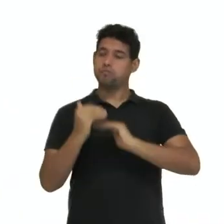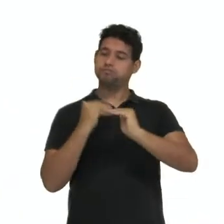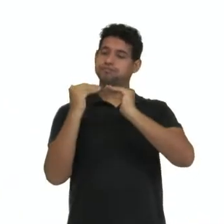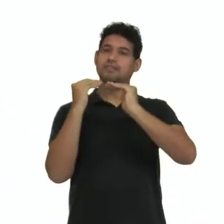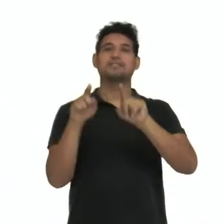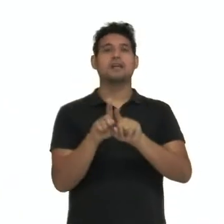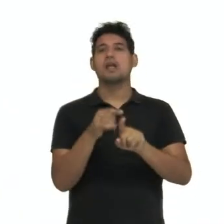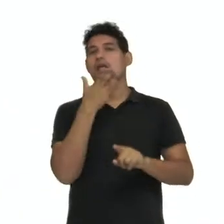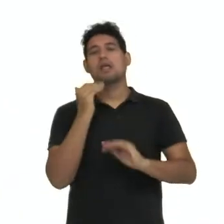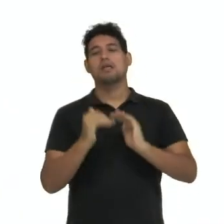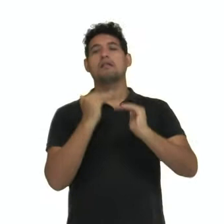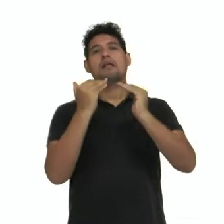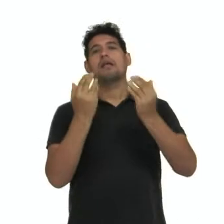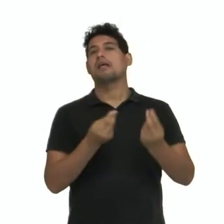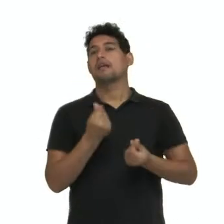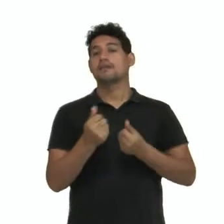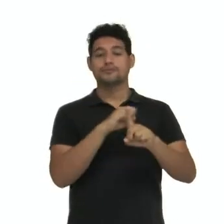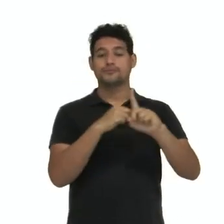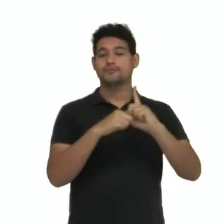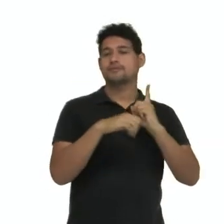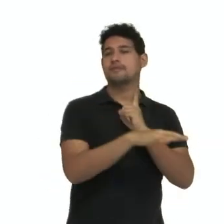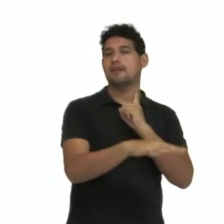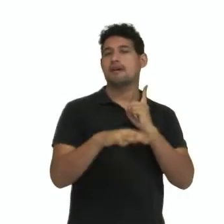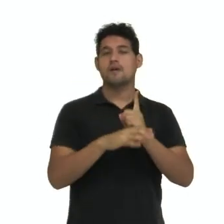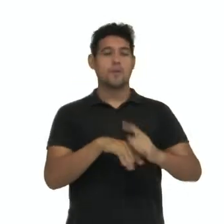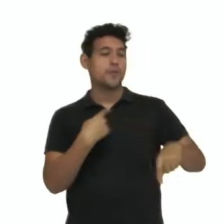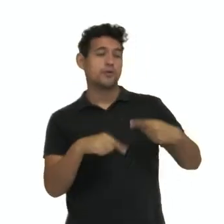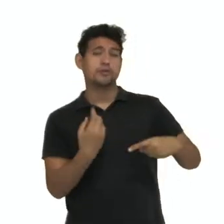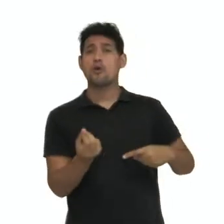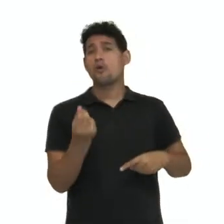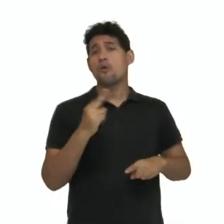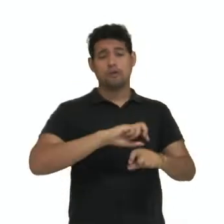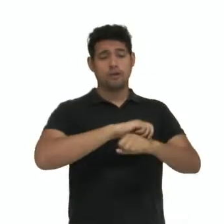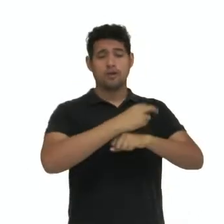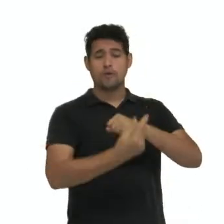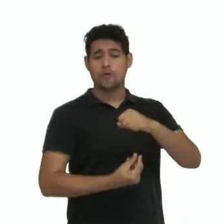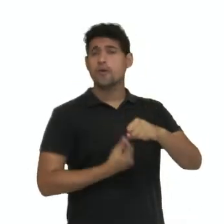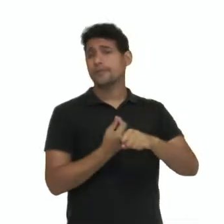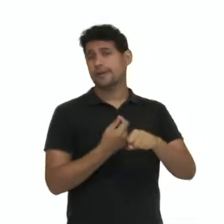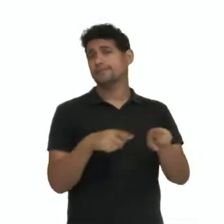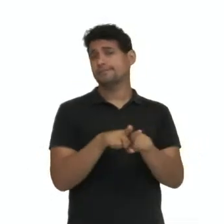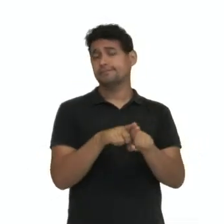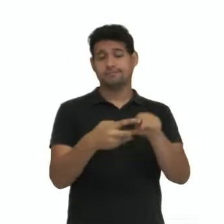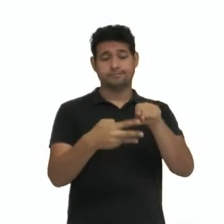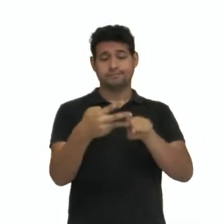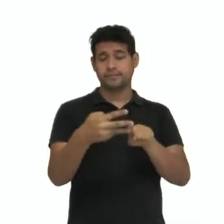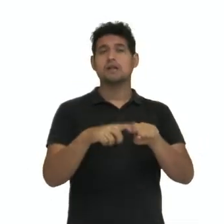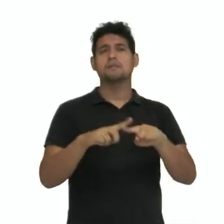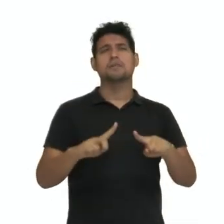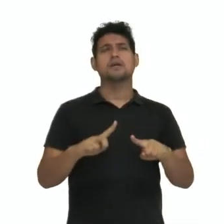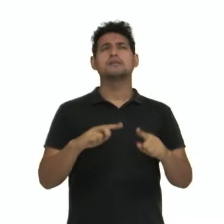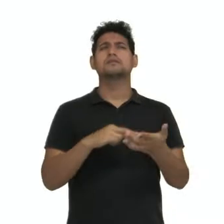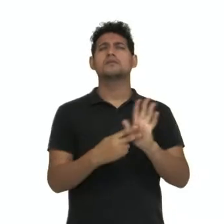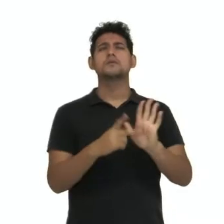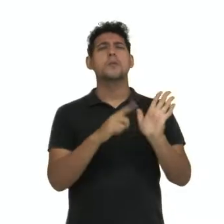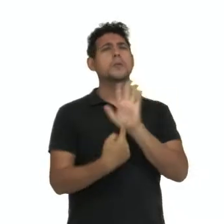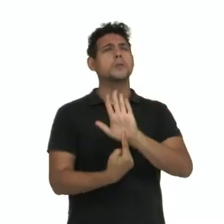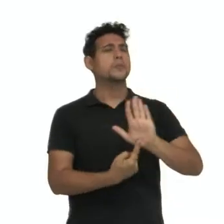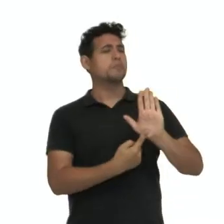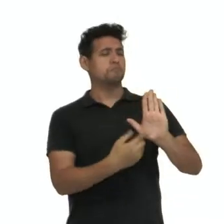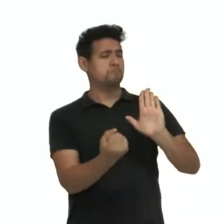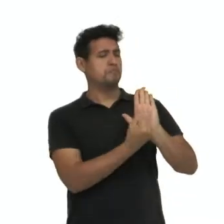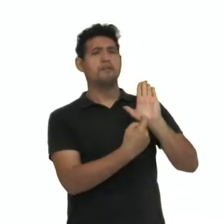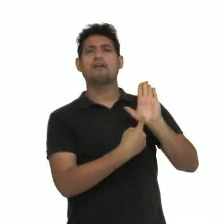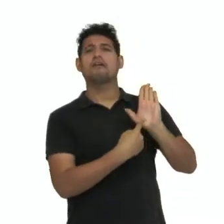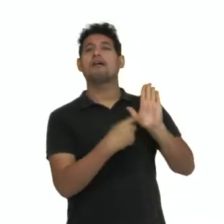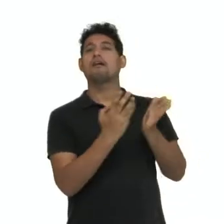ela uma melhoria social, política ou econômica. Dentre essas, obviamente, aqui destacado